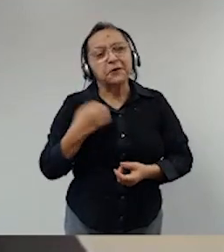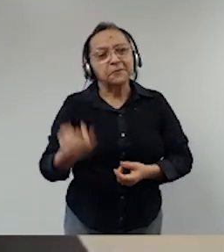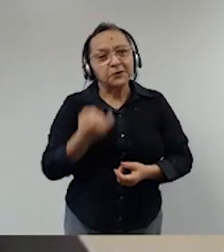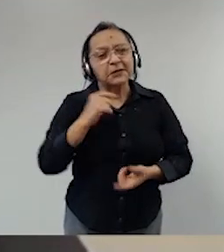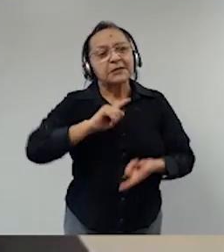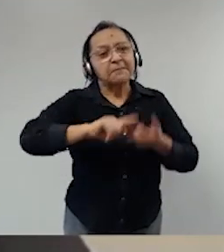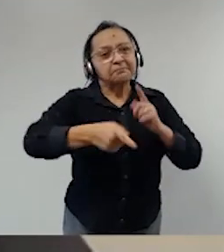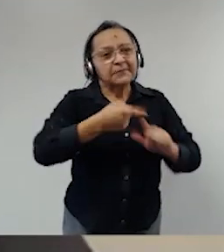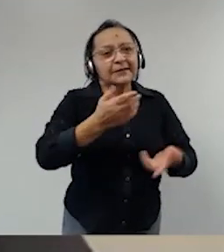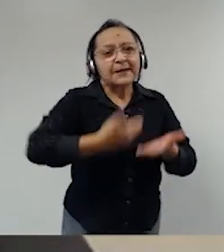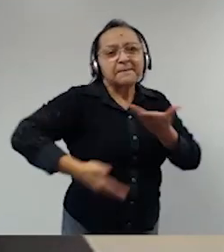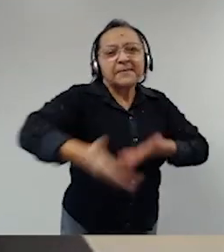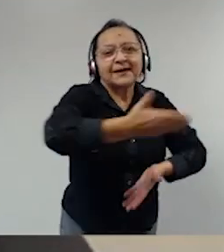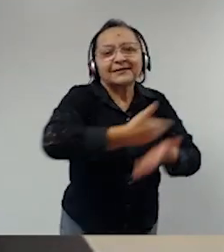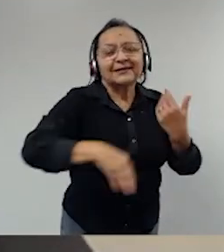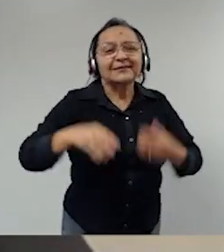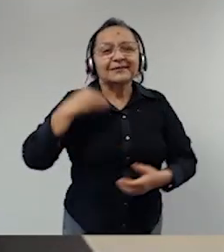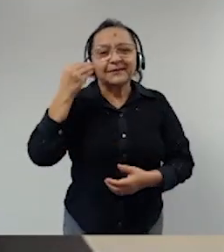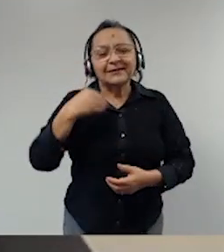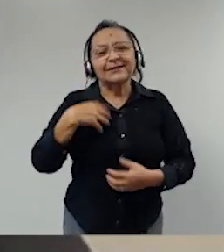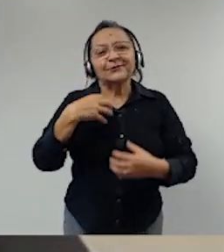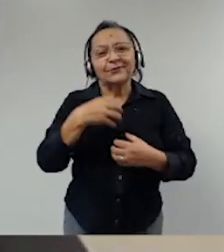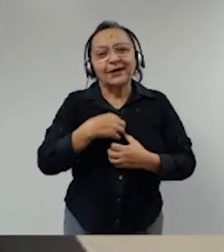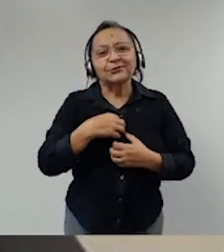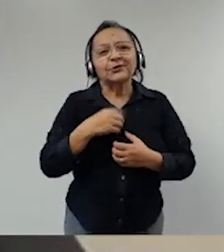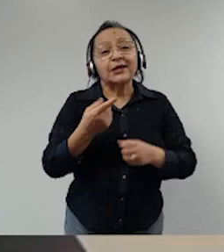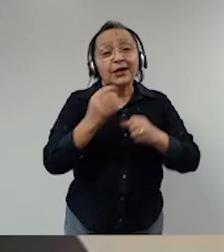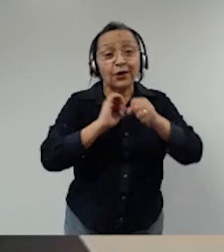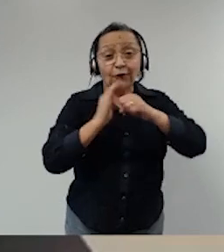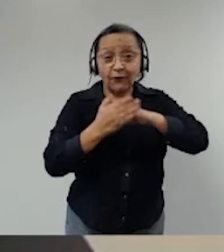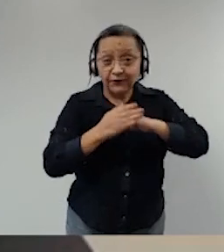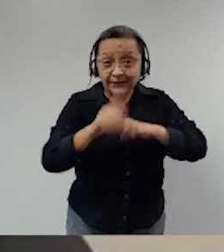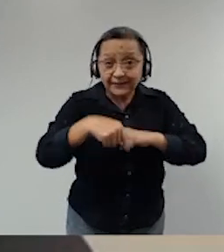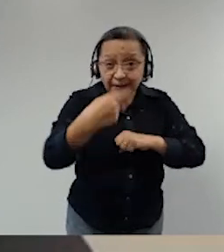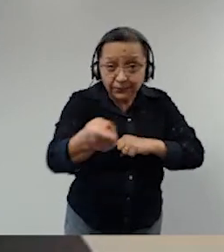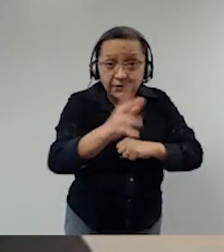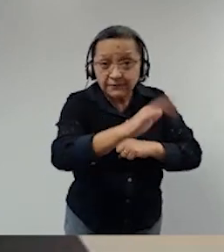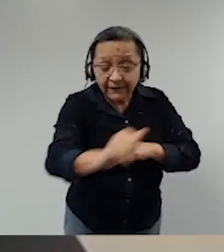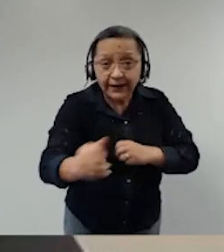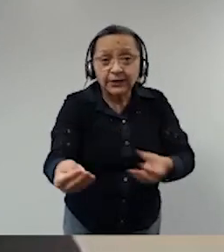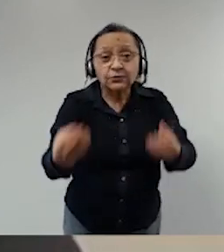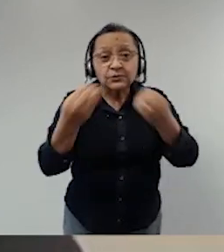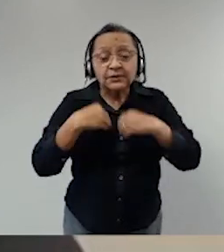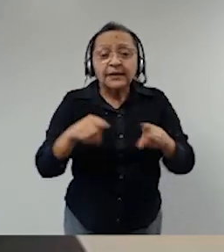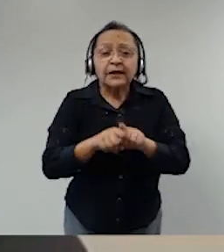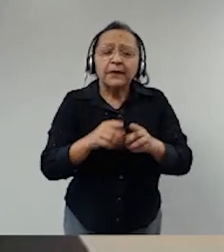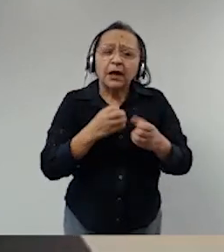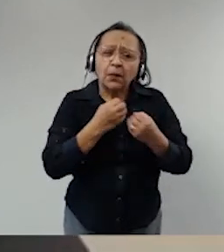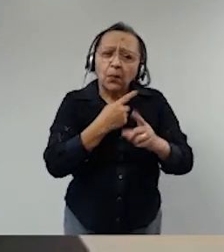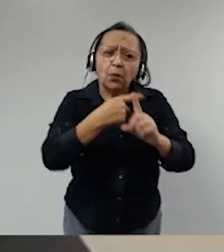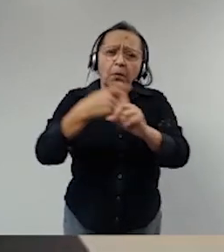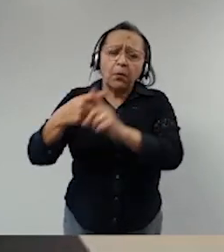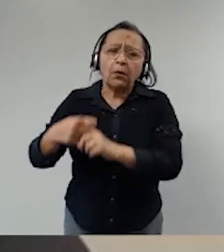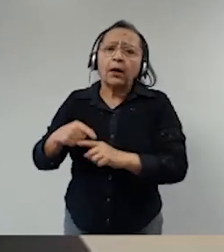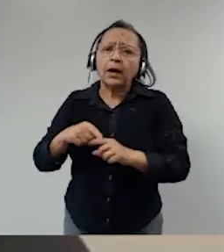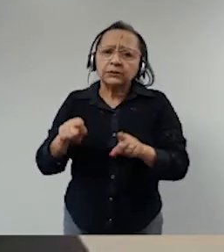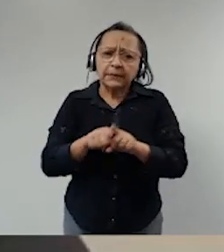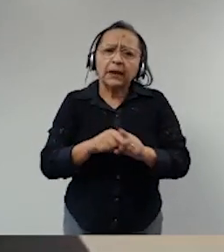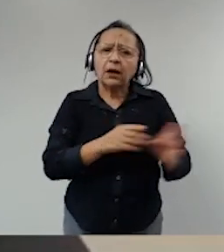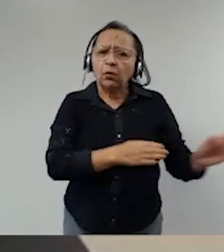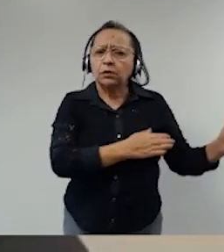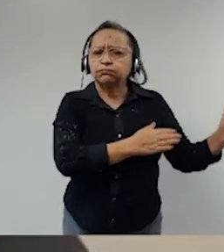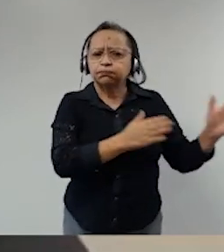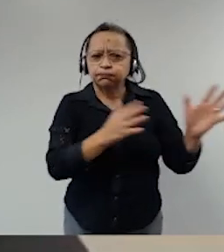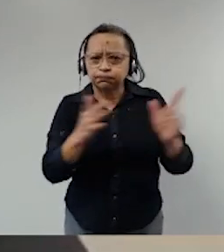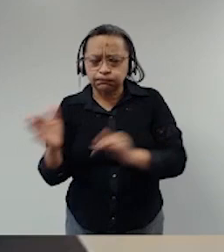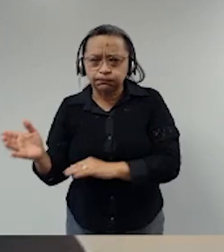experiências e eu acho que o pós-Covid vai trazer coisas muito boas. Acho que até durante o Covid há coisas muito boas e vamos estar com ele